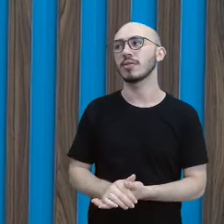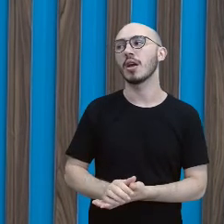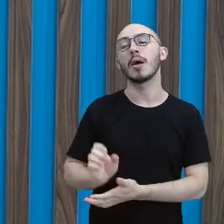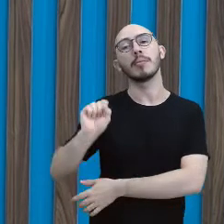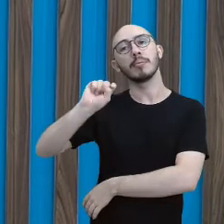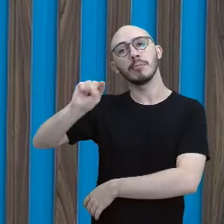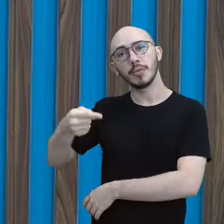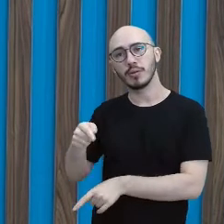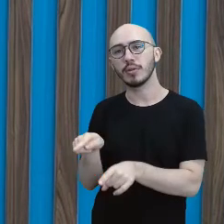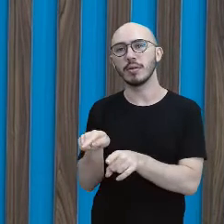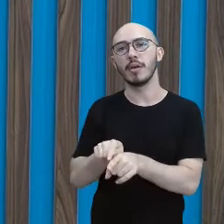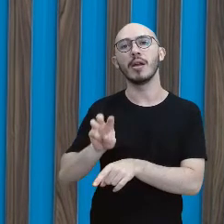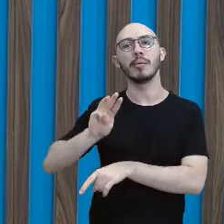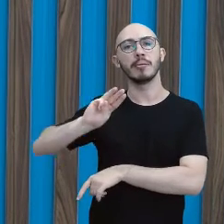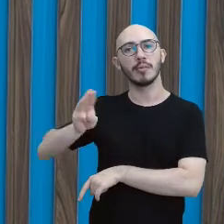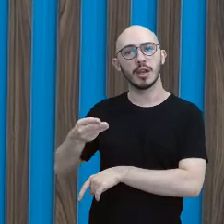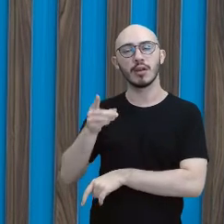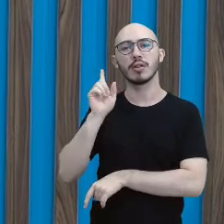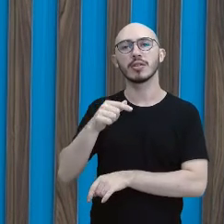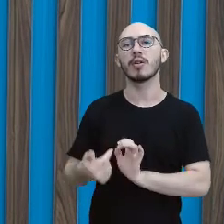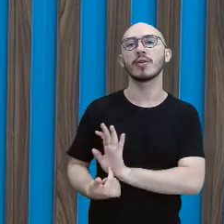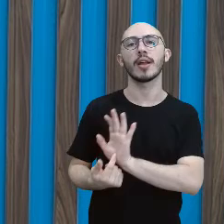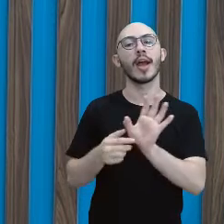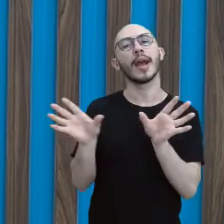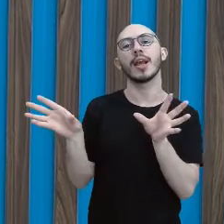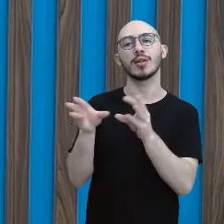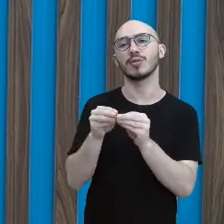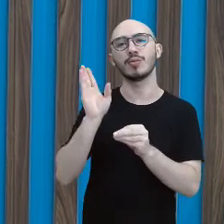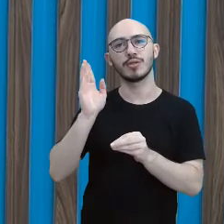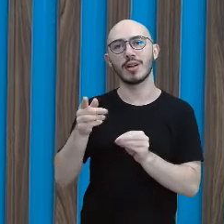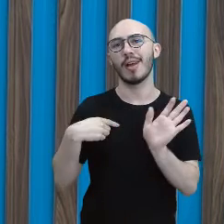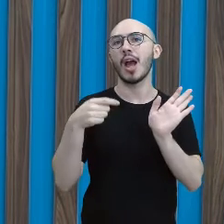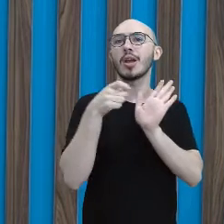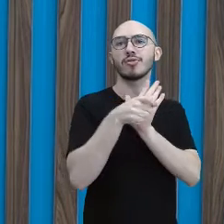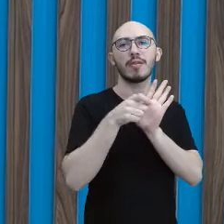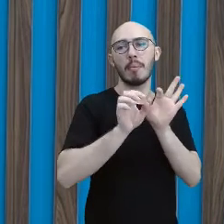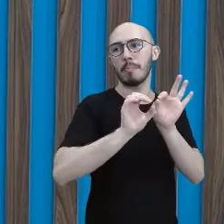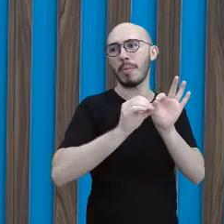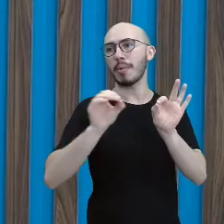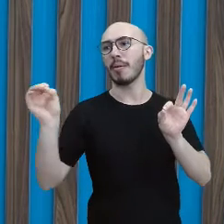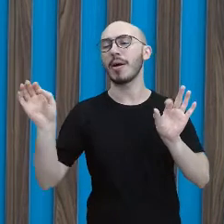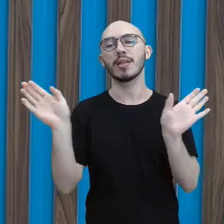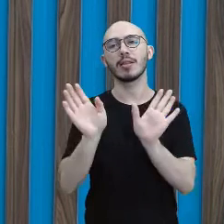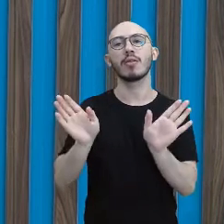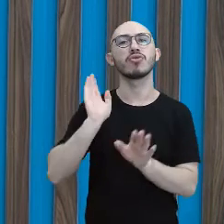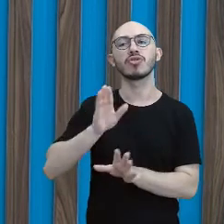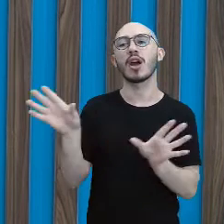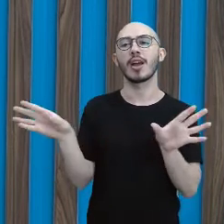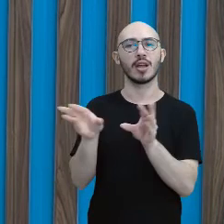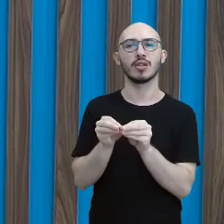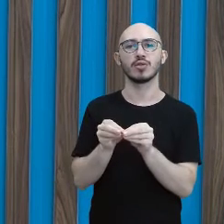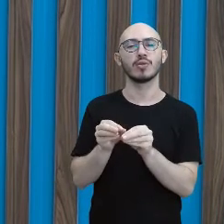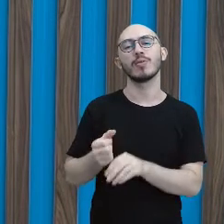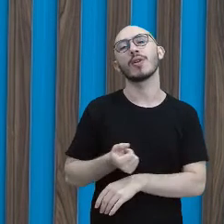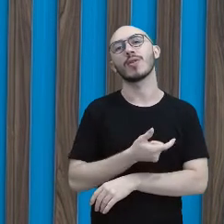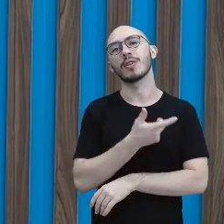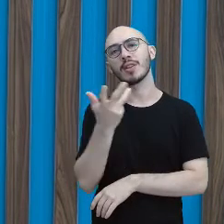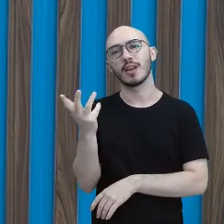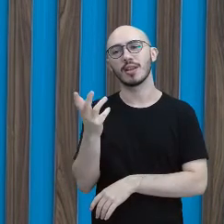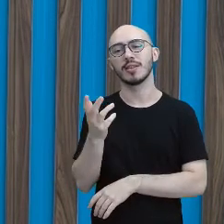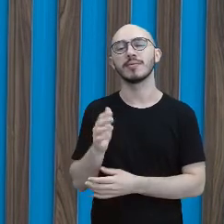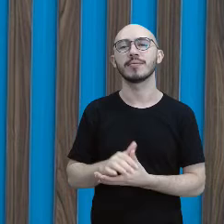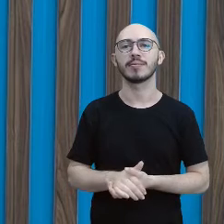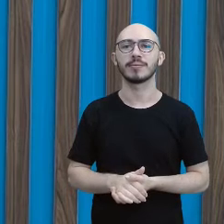é um nome que a gente dá para reduzir, ao invés de escrever o número todo, qual que é a ideia dessa quantidade, muito grande ou